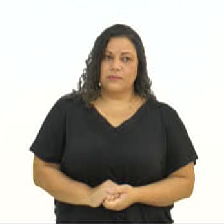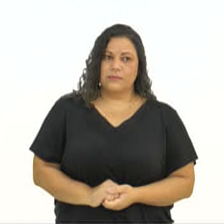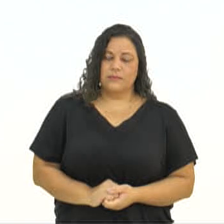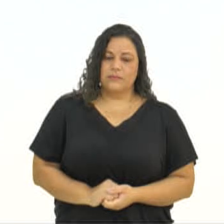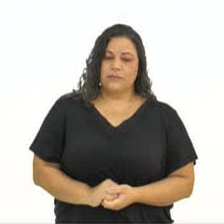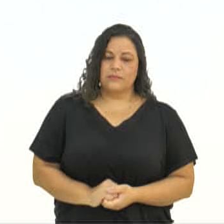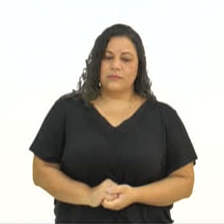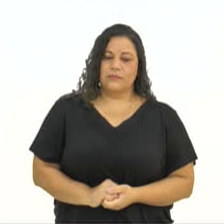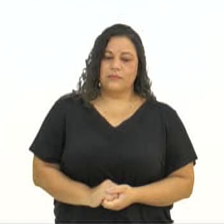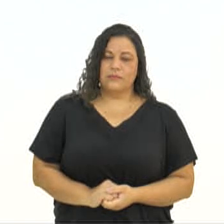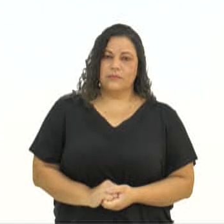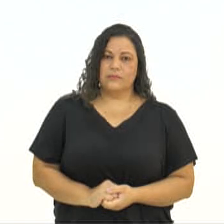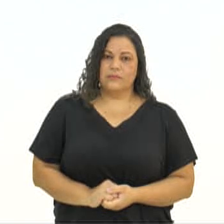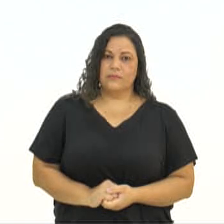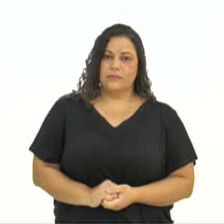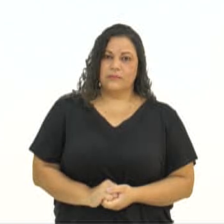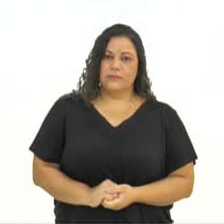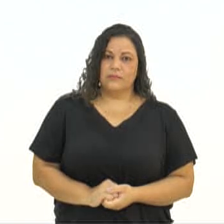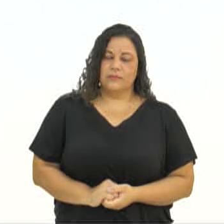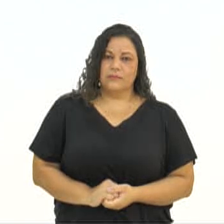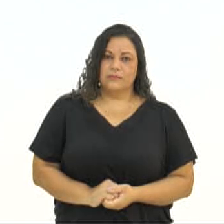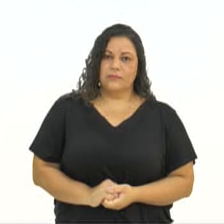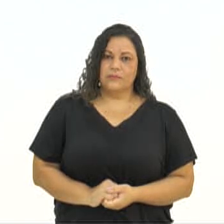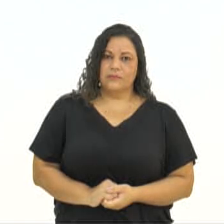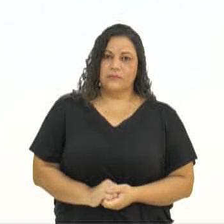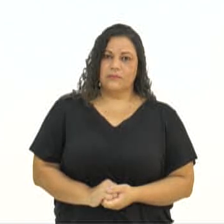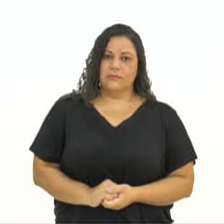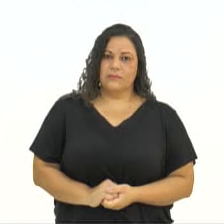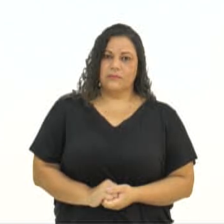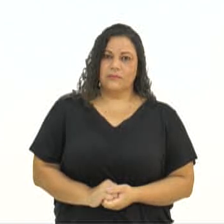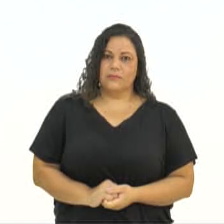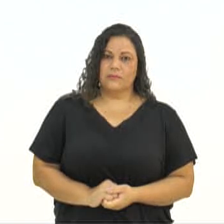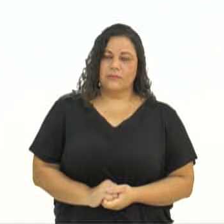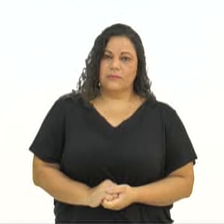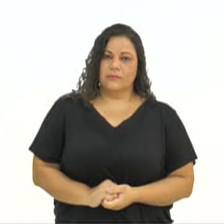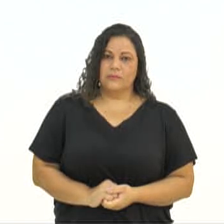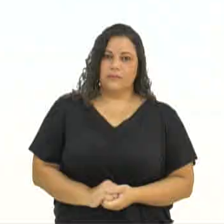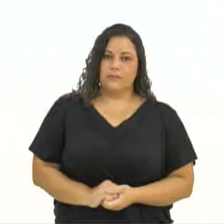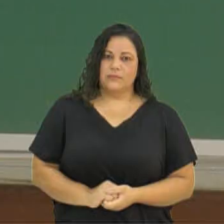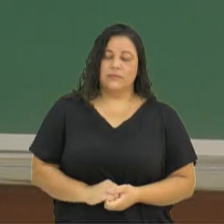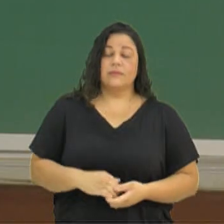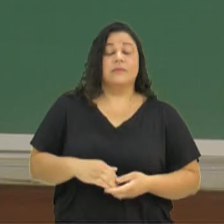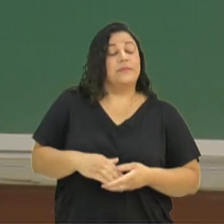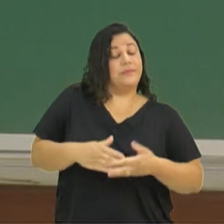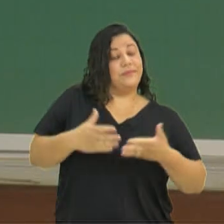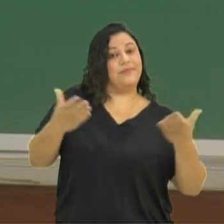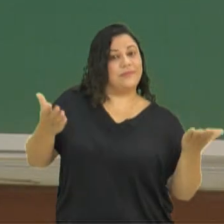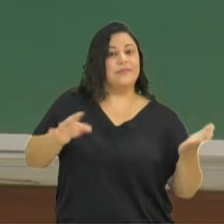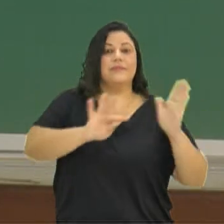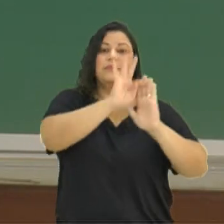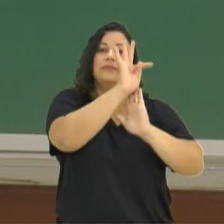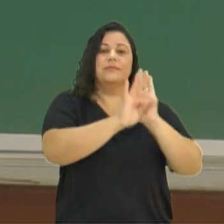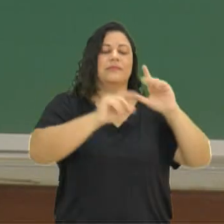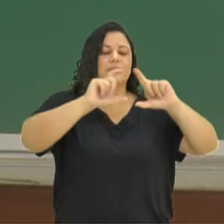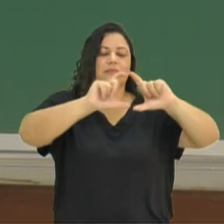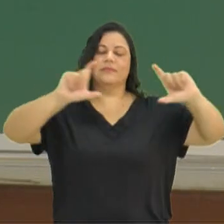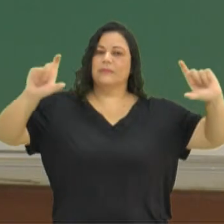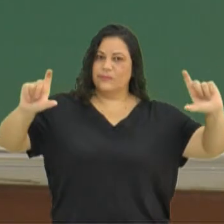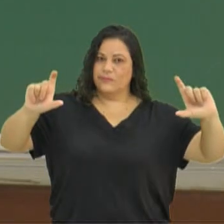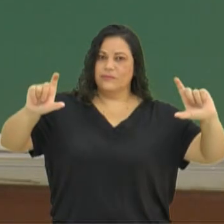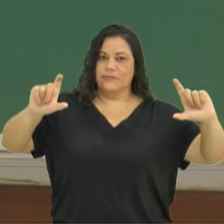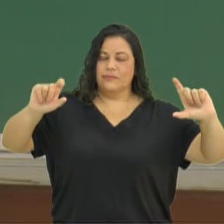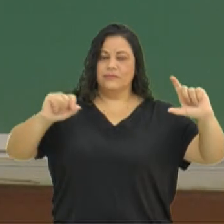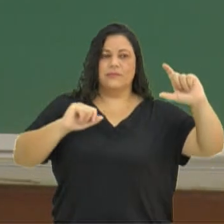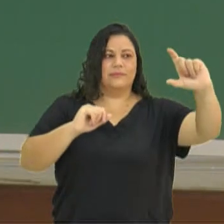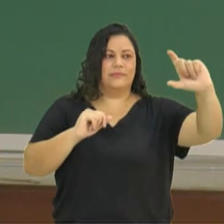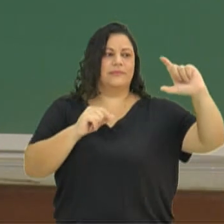Amazon, superaron por primera vez a las de volúmenes de papel. Então, basicamente, nesse primeiro trechinho, né, nesse primeiro parágrafo,